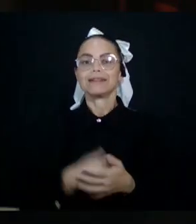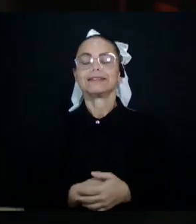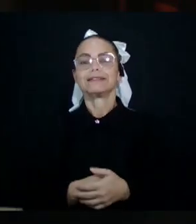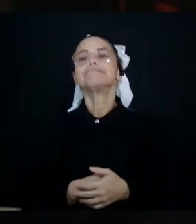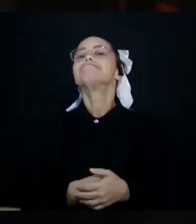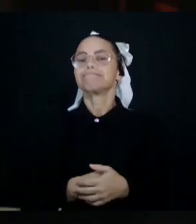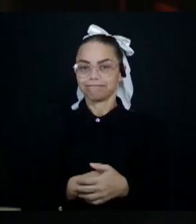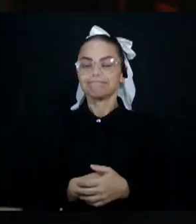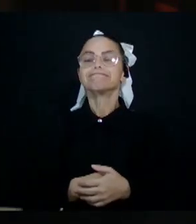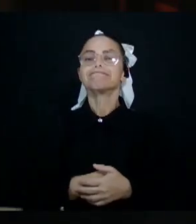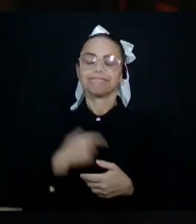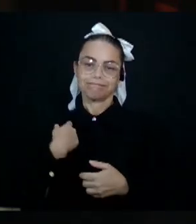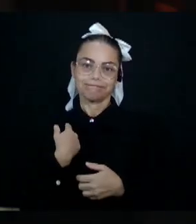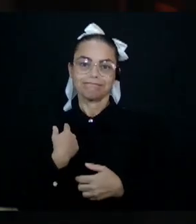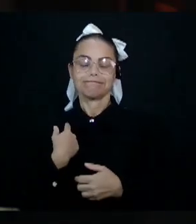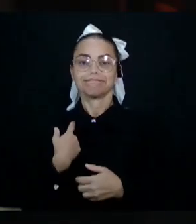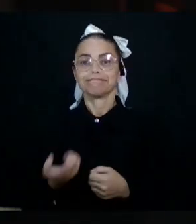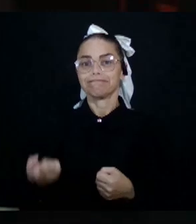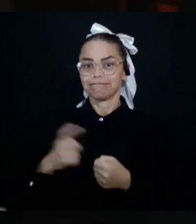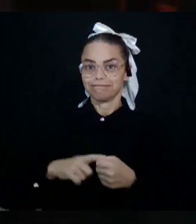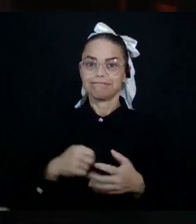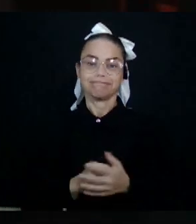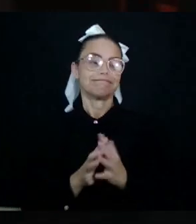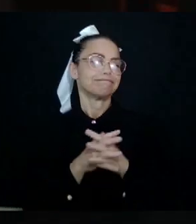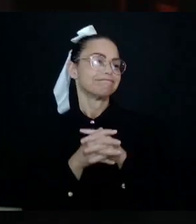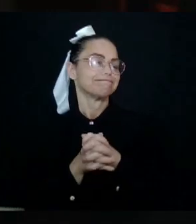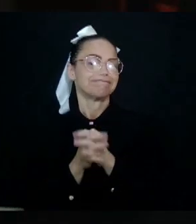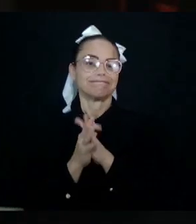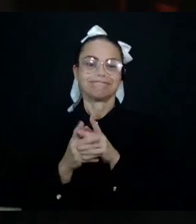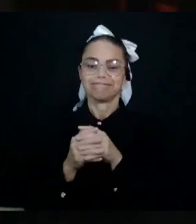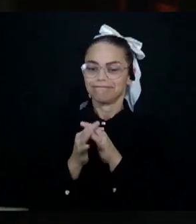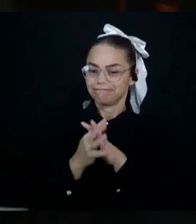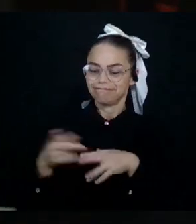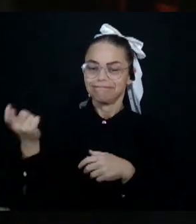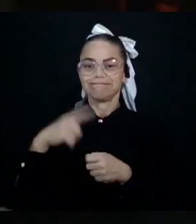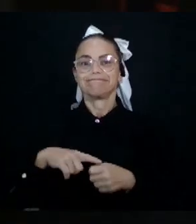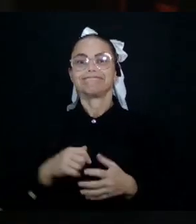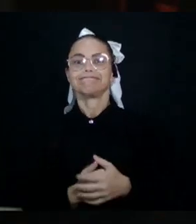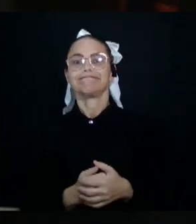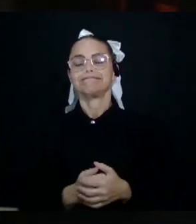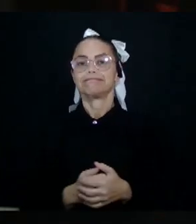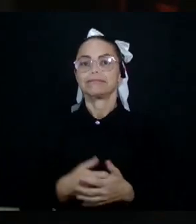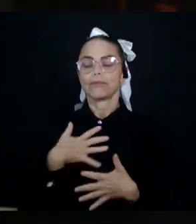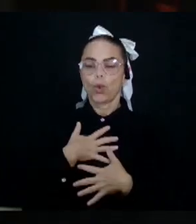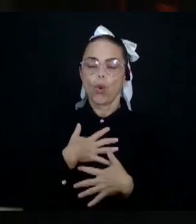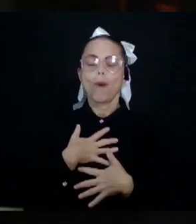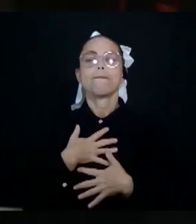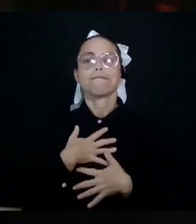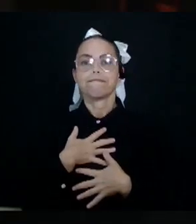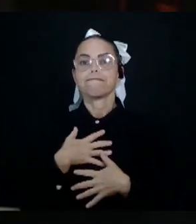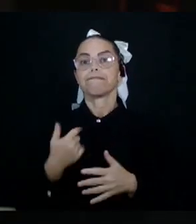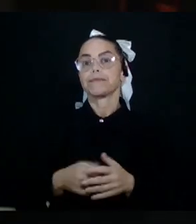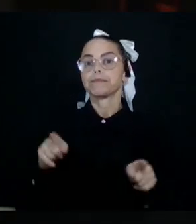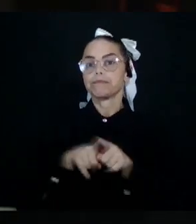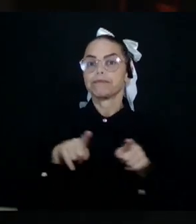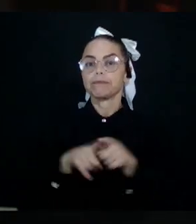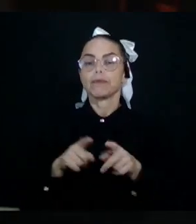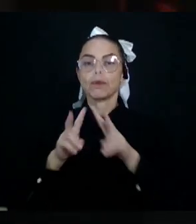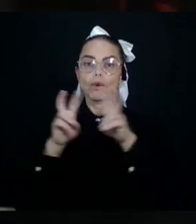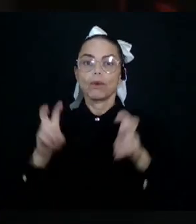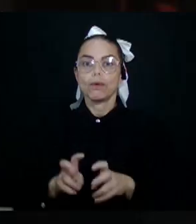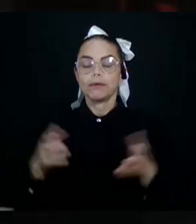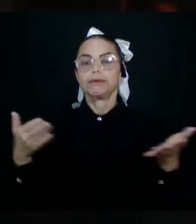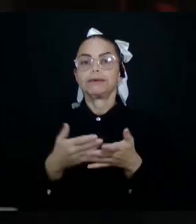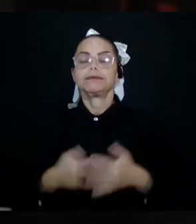da reentrada, sabe? Está entrando novamente na rotina? É um choque cultural reverso. Também a gente vai falar hoje sobre o efeito da folha